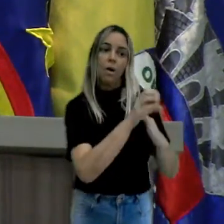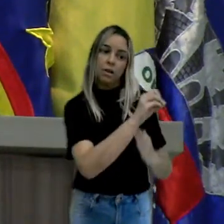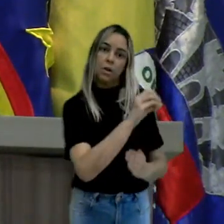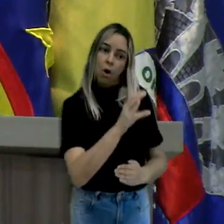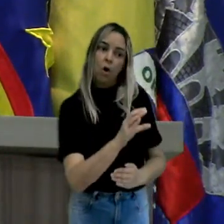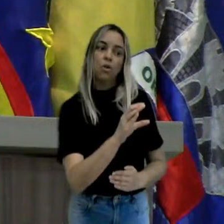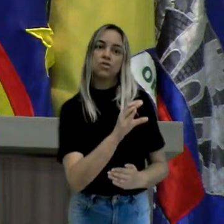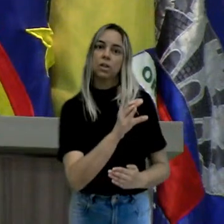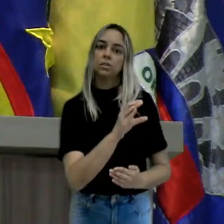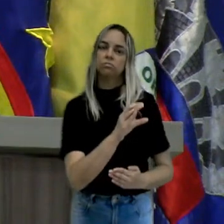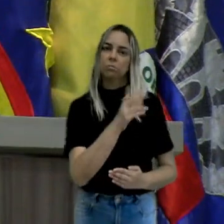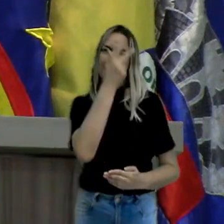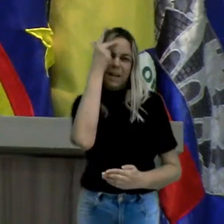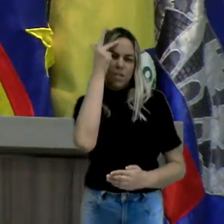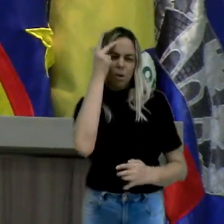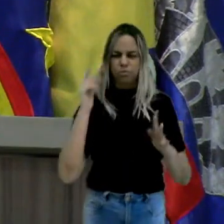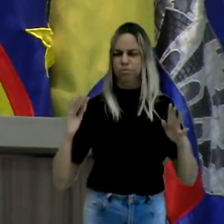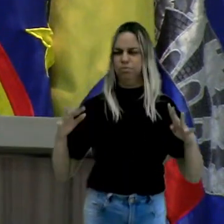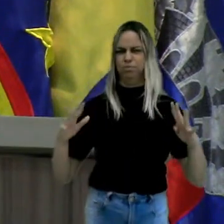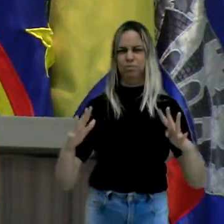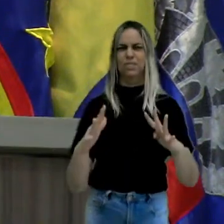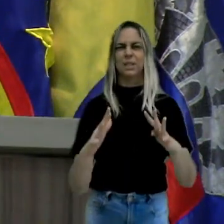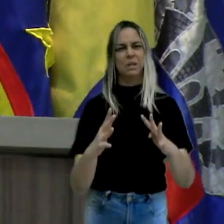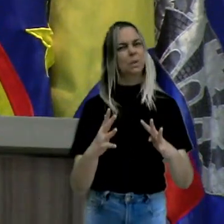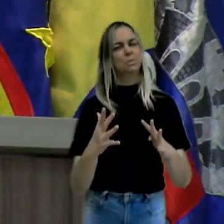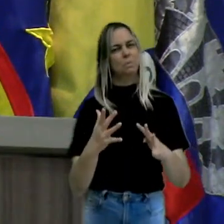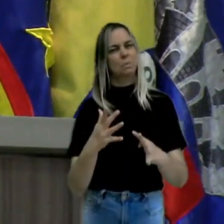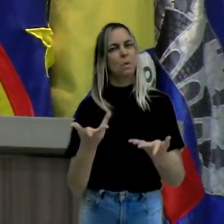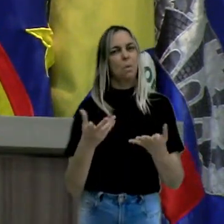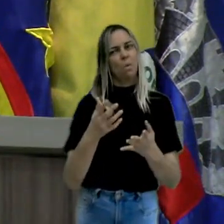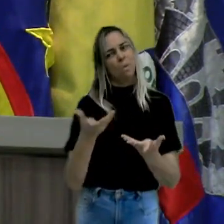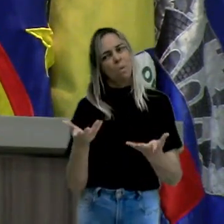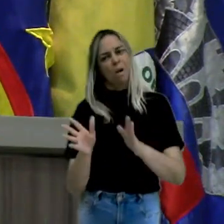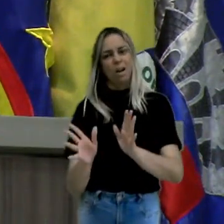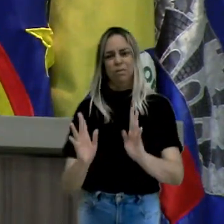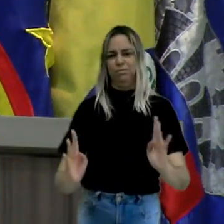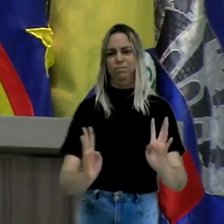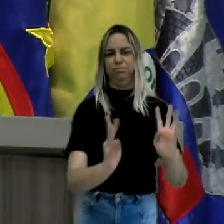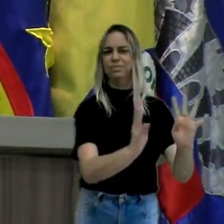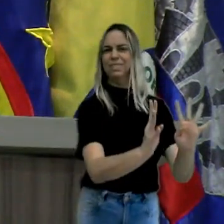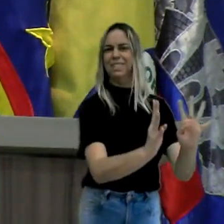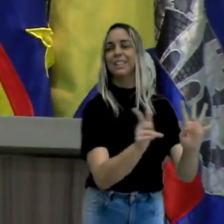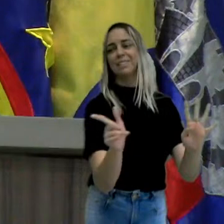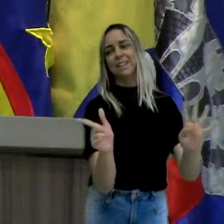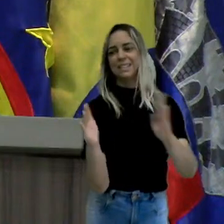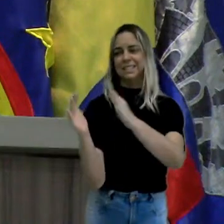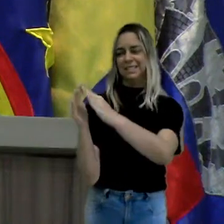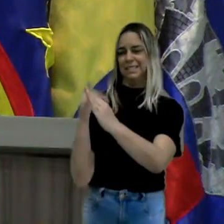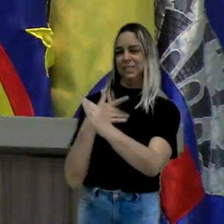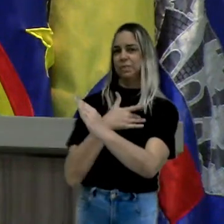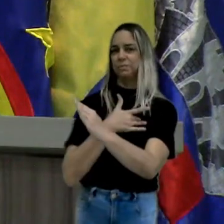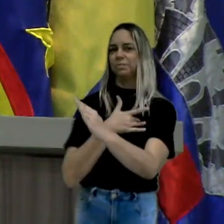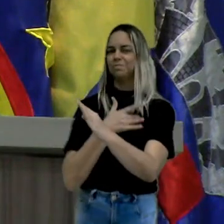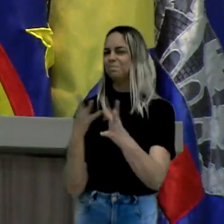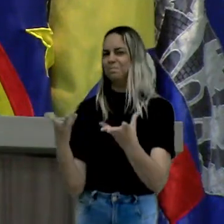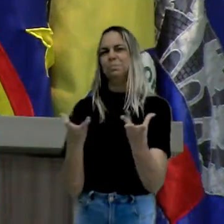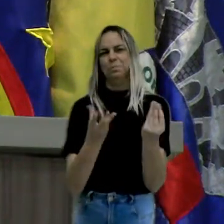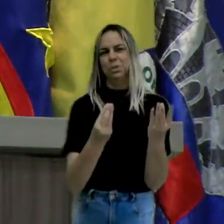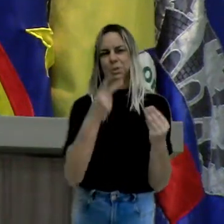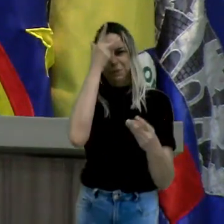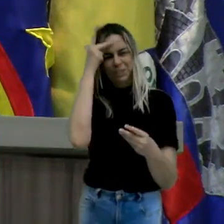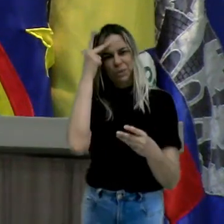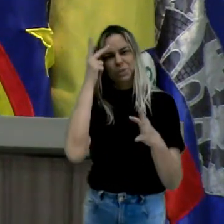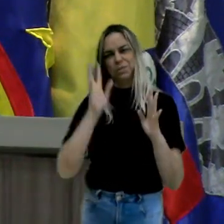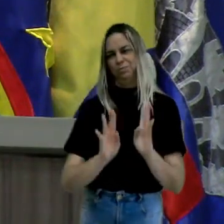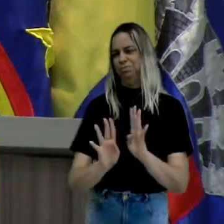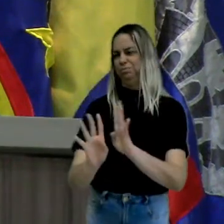fica muitas vezes as pessoas, senhor presidente, do lado de fora, porque realmente não tem como acomodar todo mundo ali naquele UBS, que é